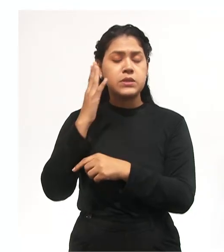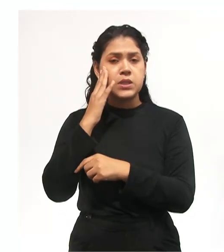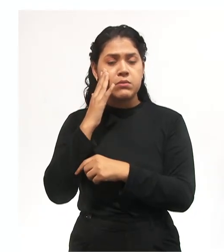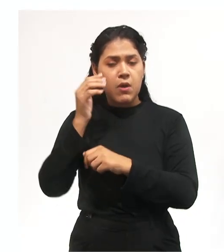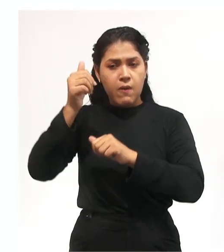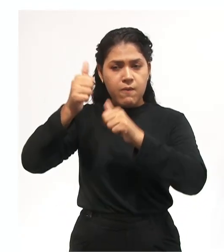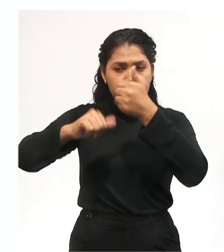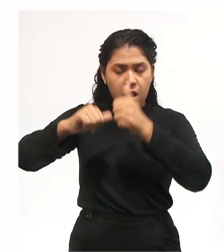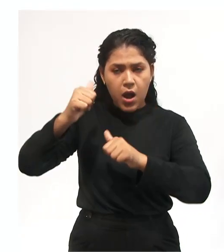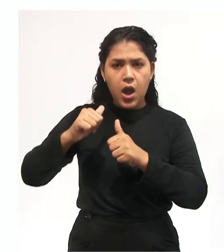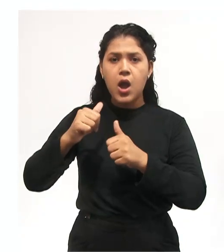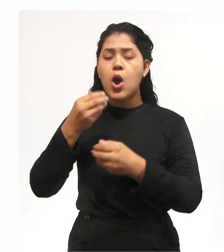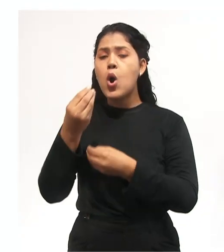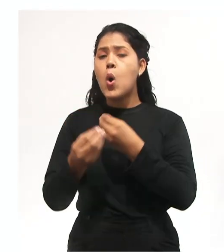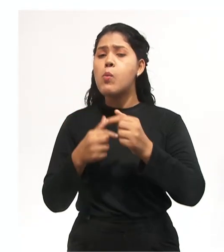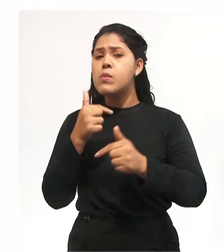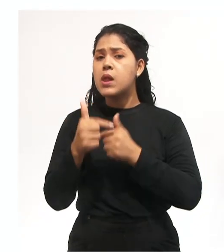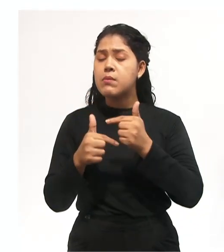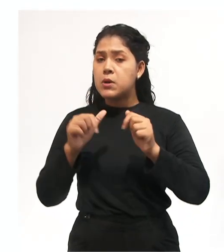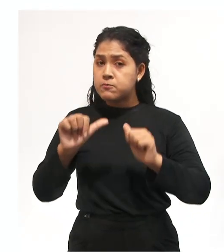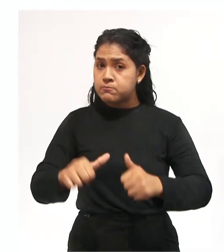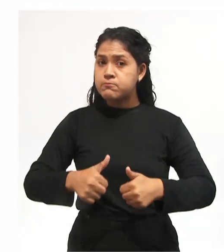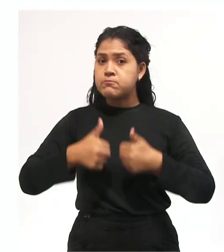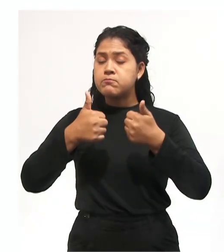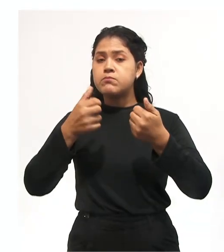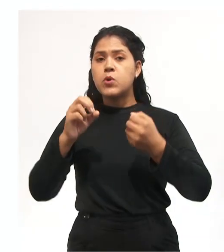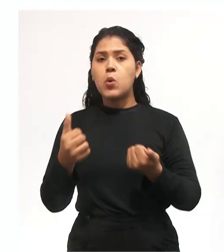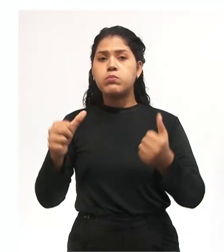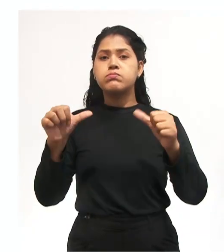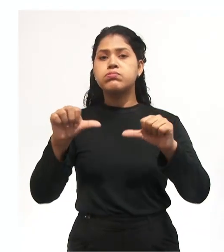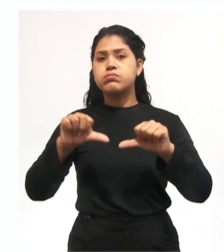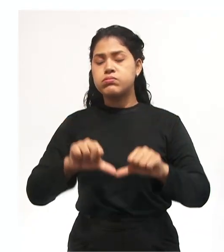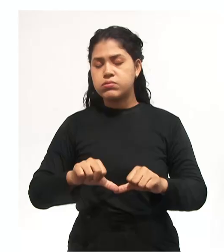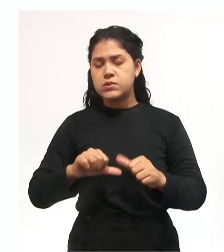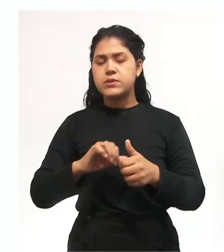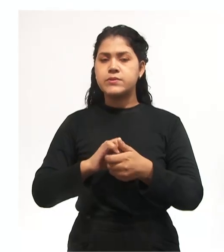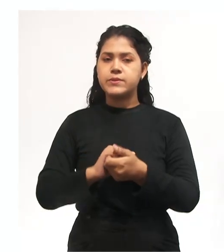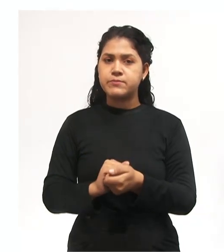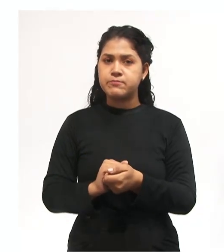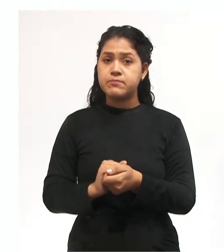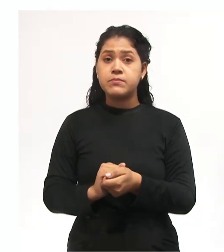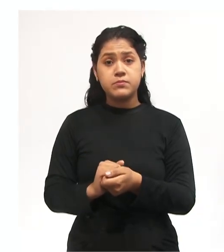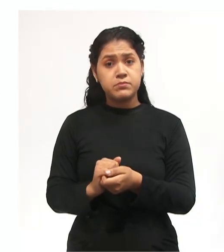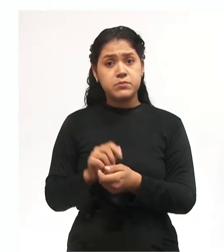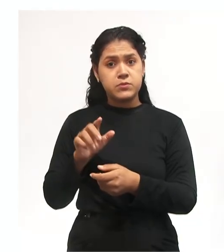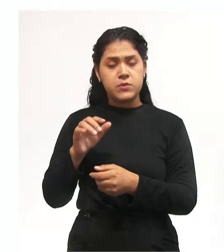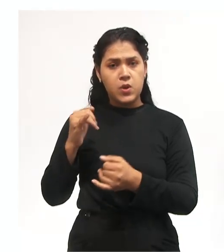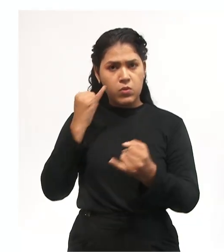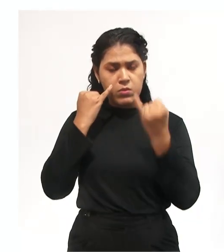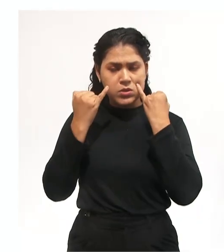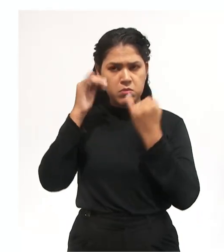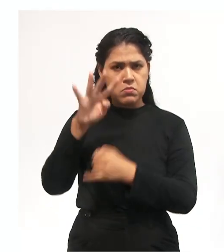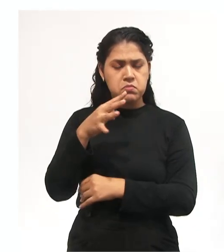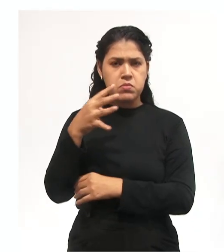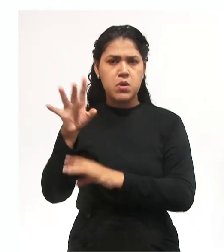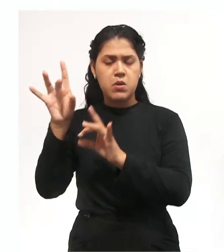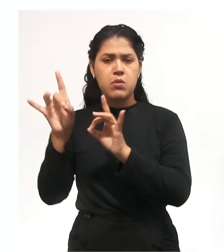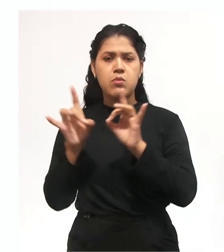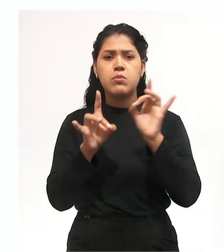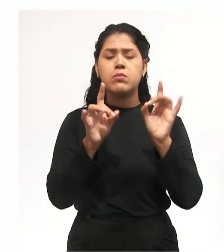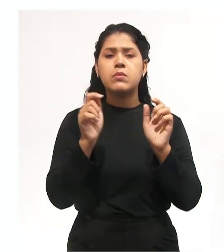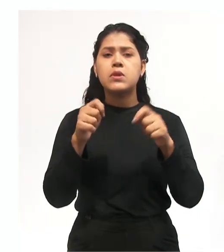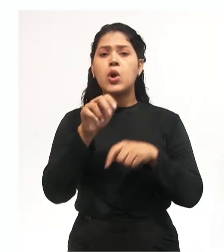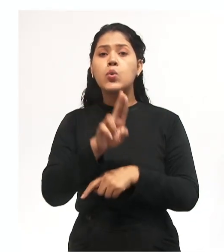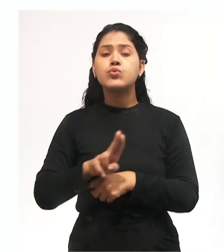desempenho dessas pessoas dentro da organização. Com essas informações, os gestores eles podem atuar no desenvolvimento